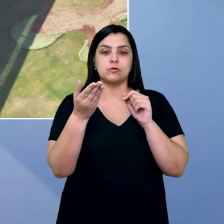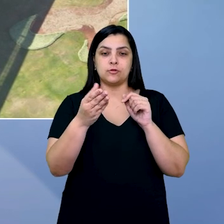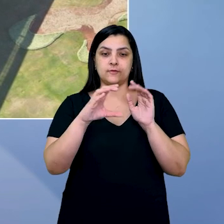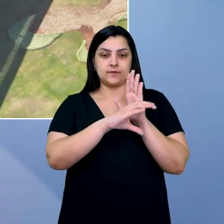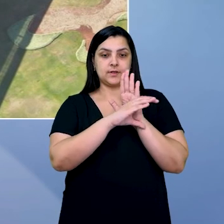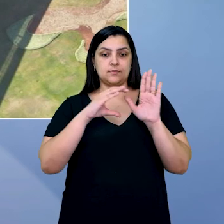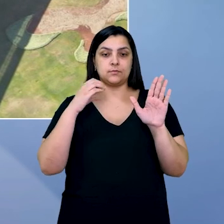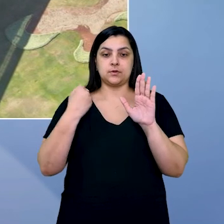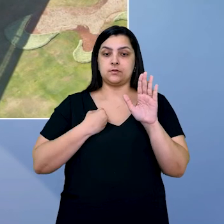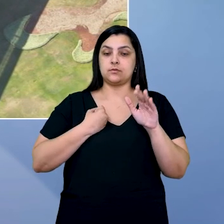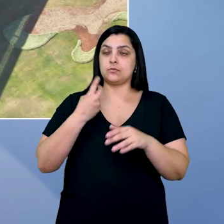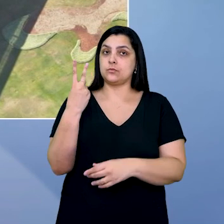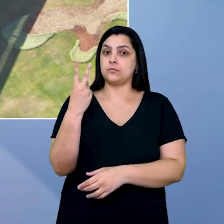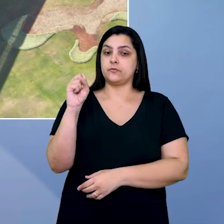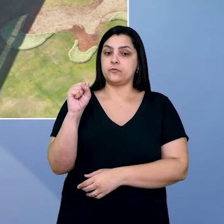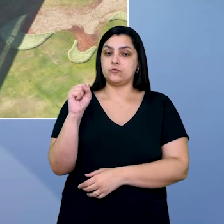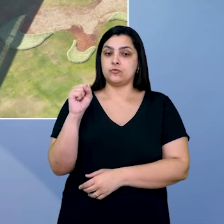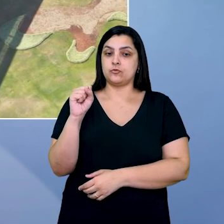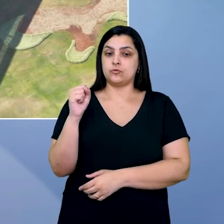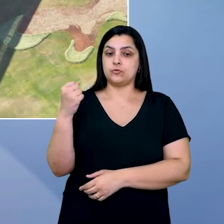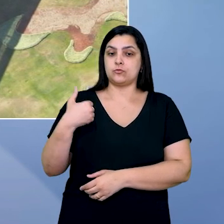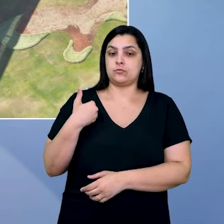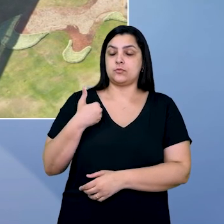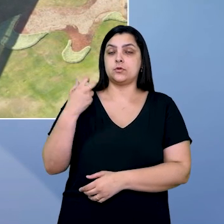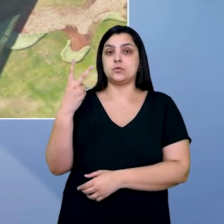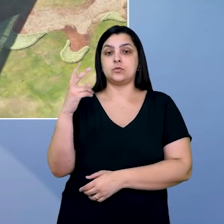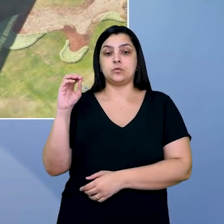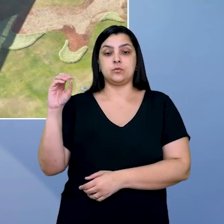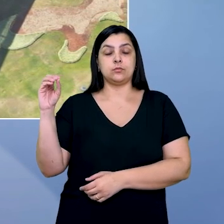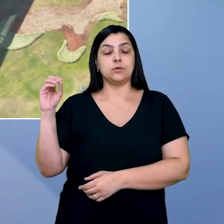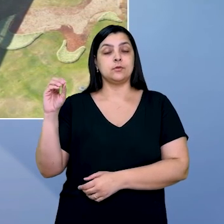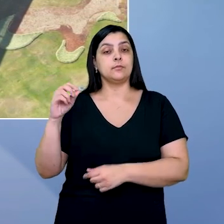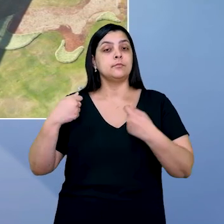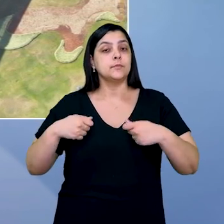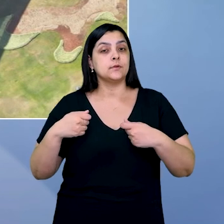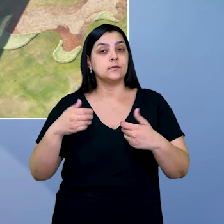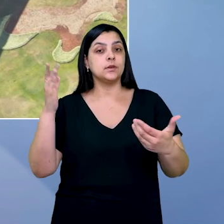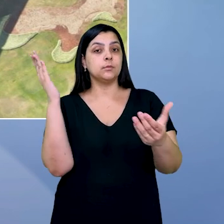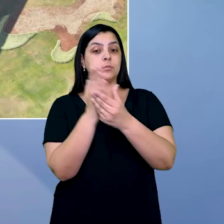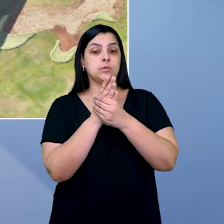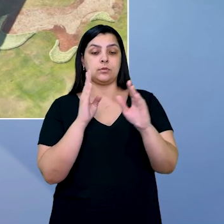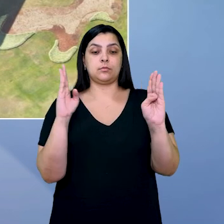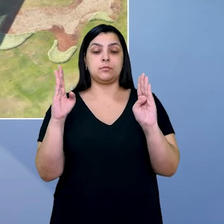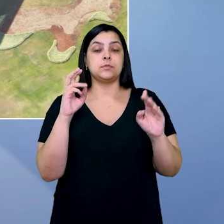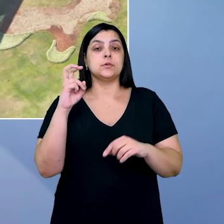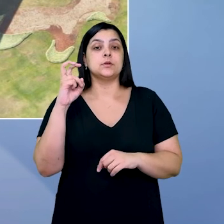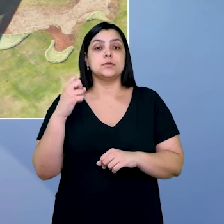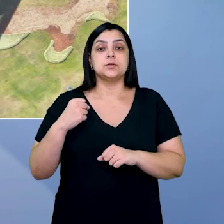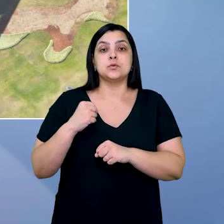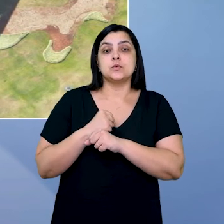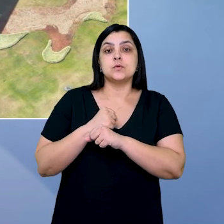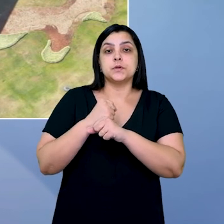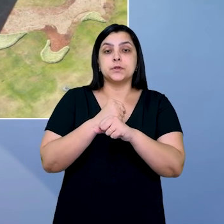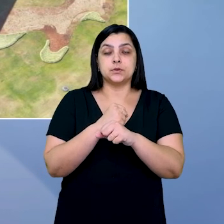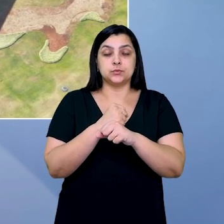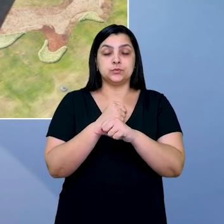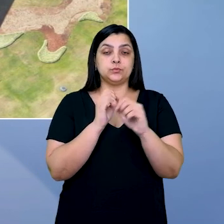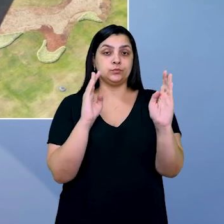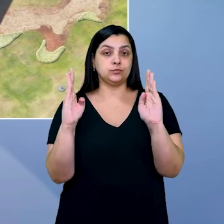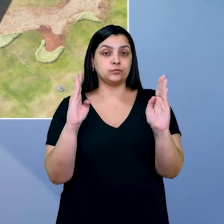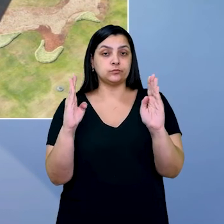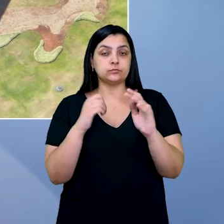Emenda Constitucional número 28 de 2000, desde que a demanda seja ajuizada no prazo de 5 anos de